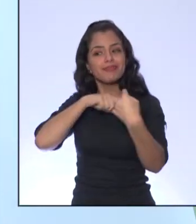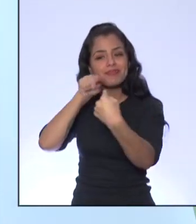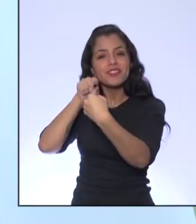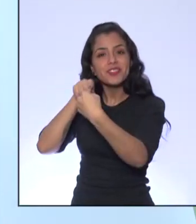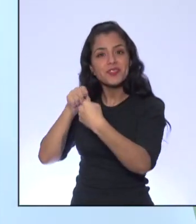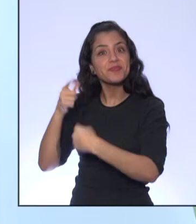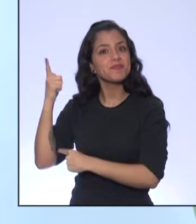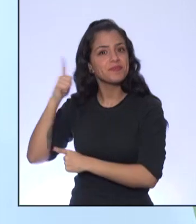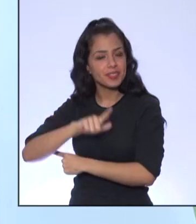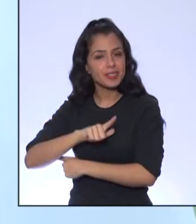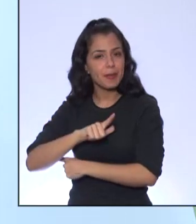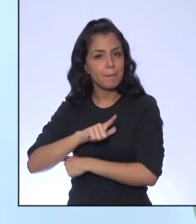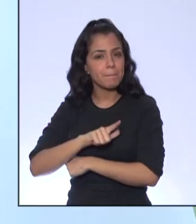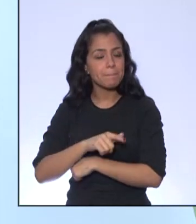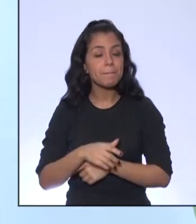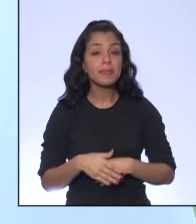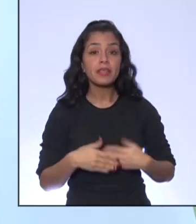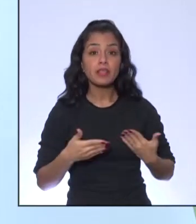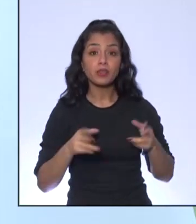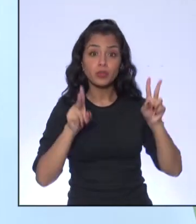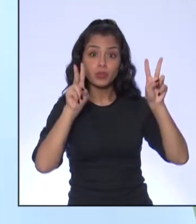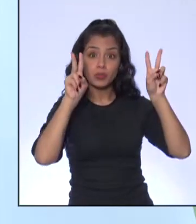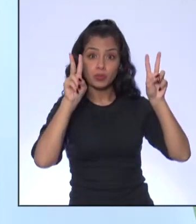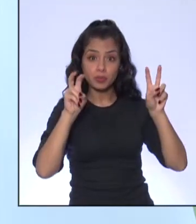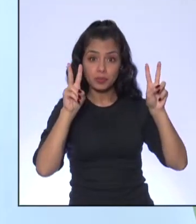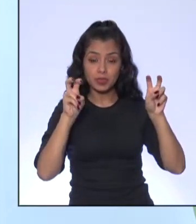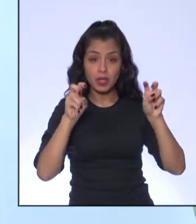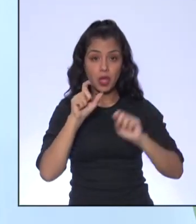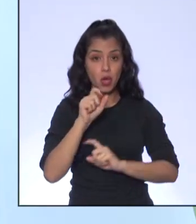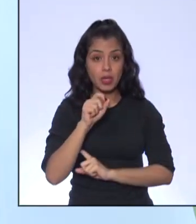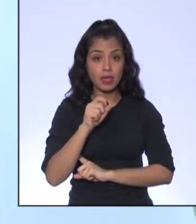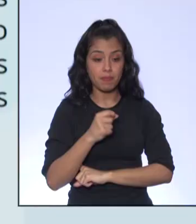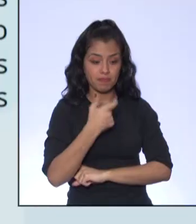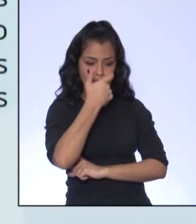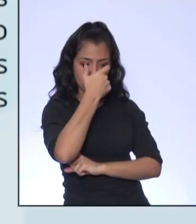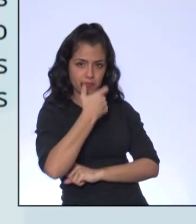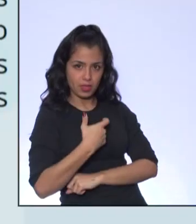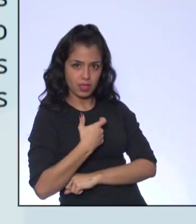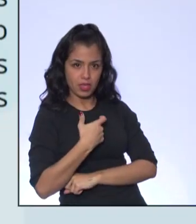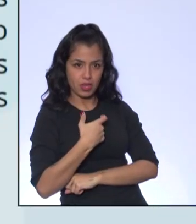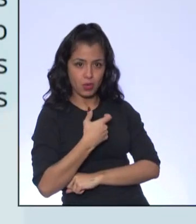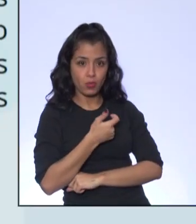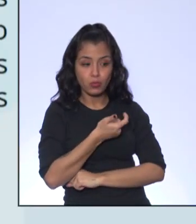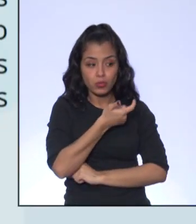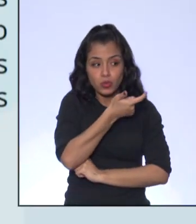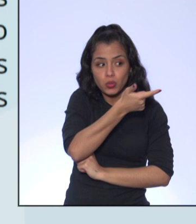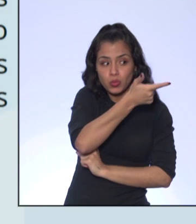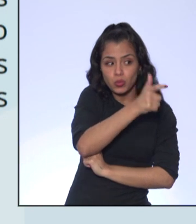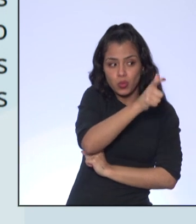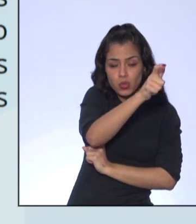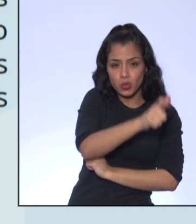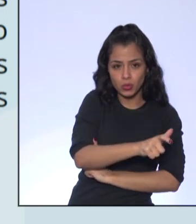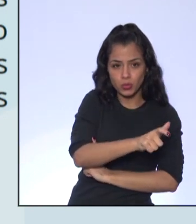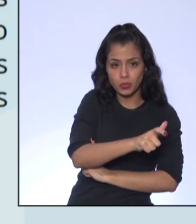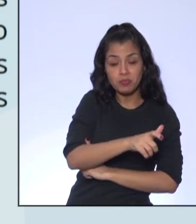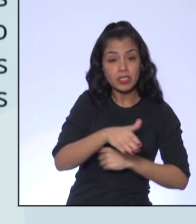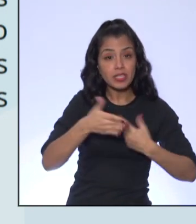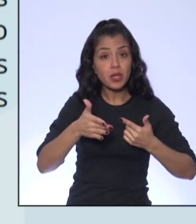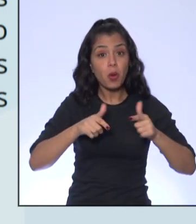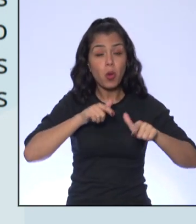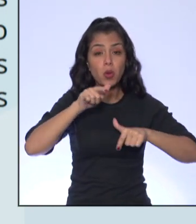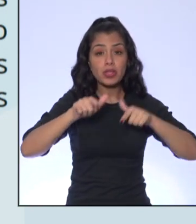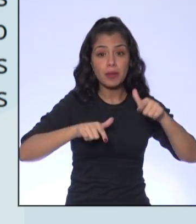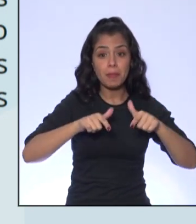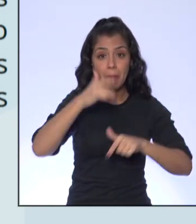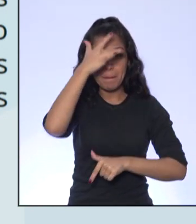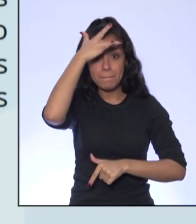para todo o sexto ano é o eu e o outro. Portanto, é o trabalho consigo mesmo e com as relações com